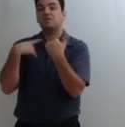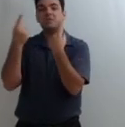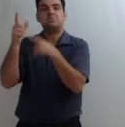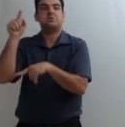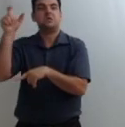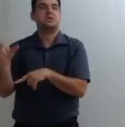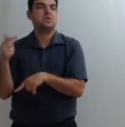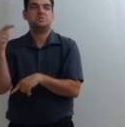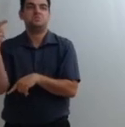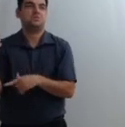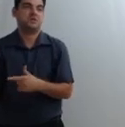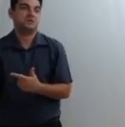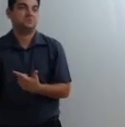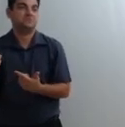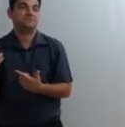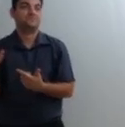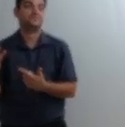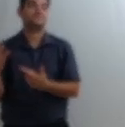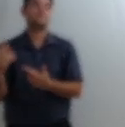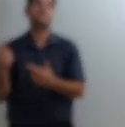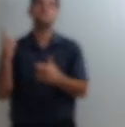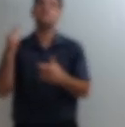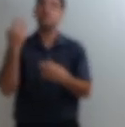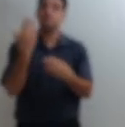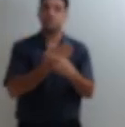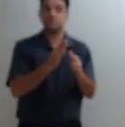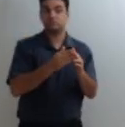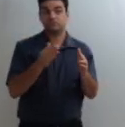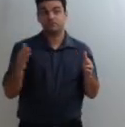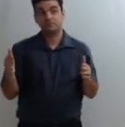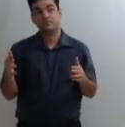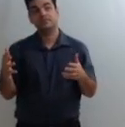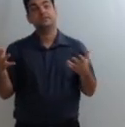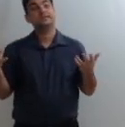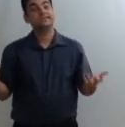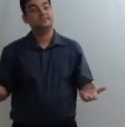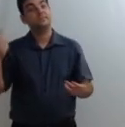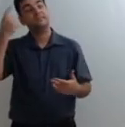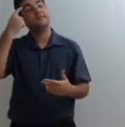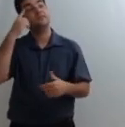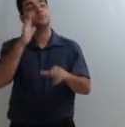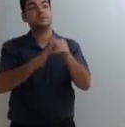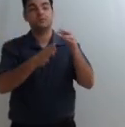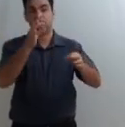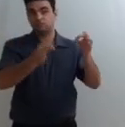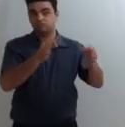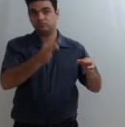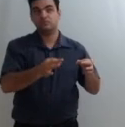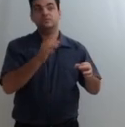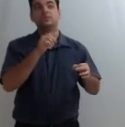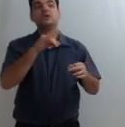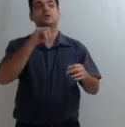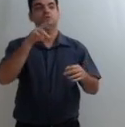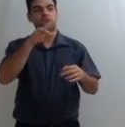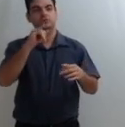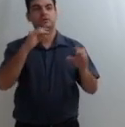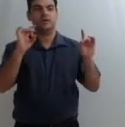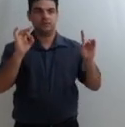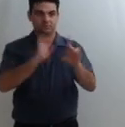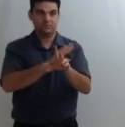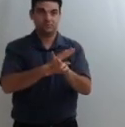cometidos pelo magistrado condutor do processo, momento considerando que a primeira fase do rito especial do Tribunal do Júri já foi encerrada, o que